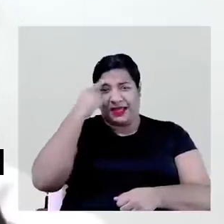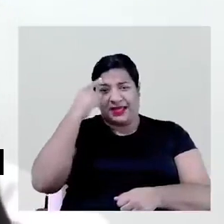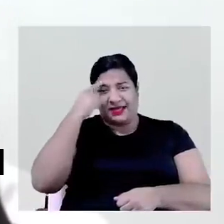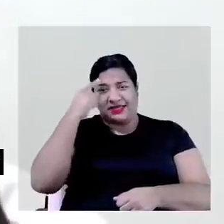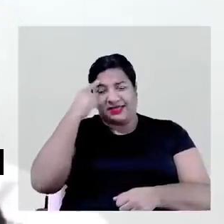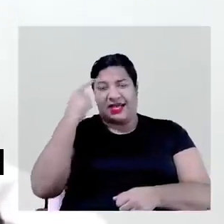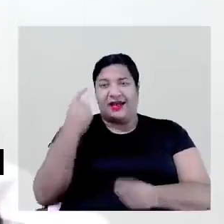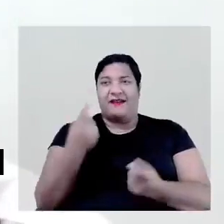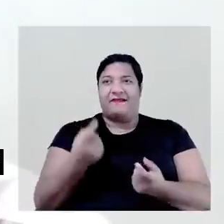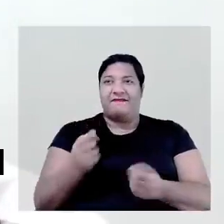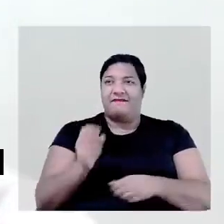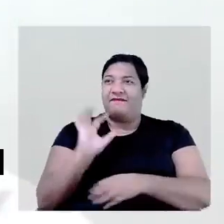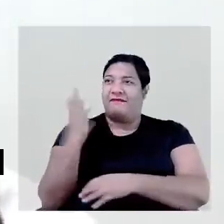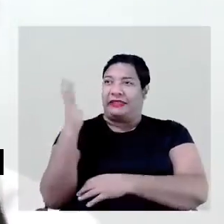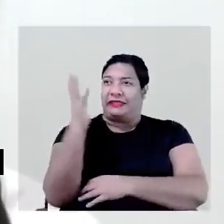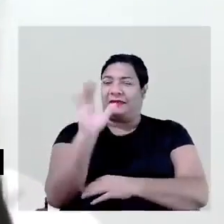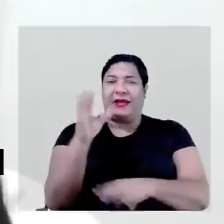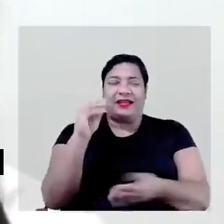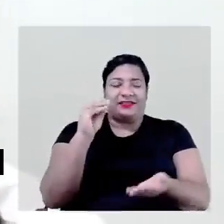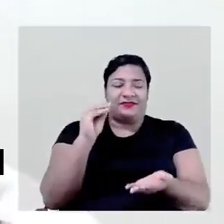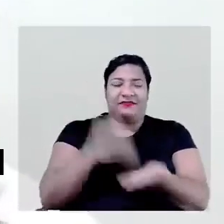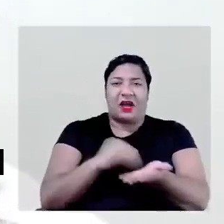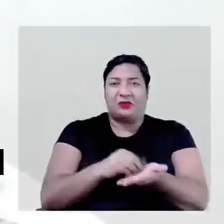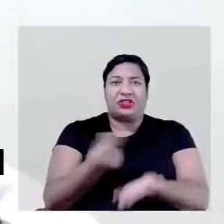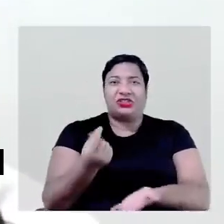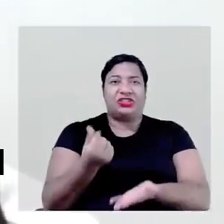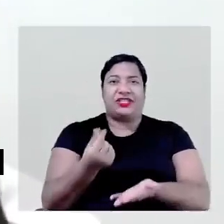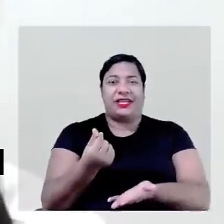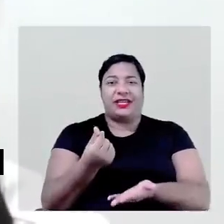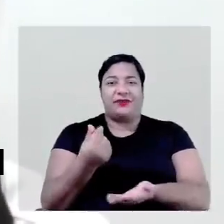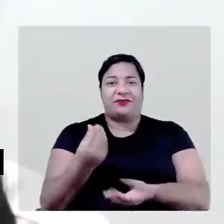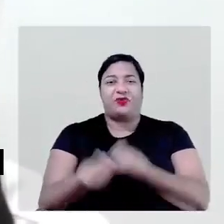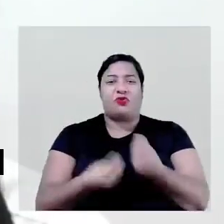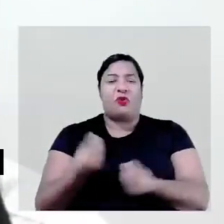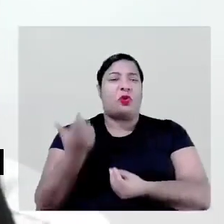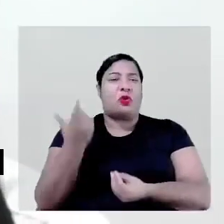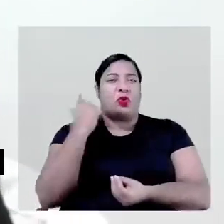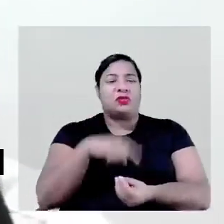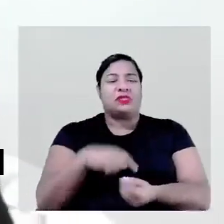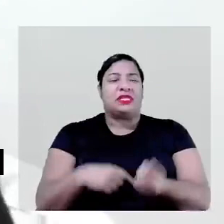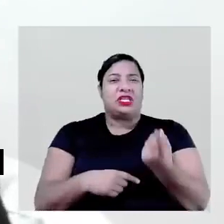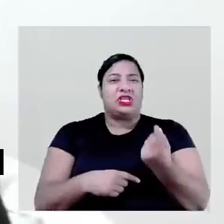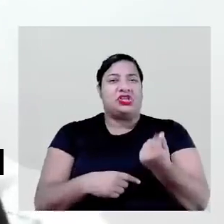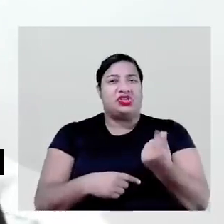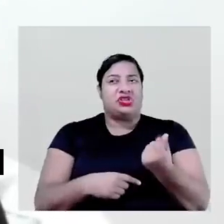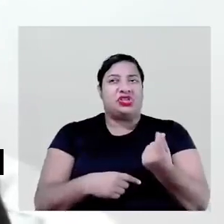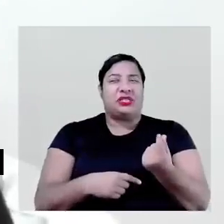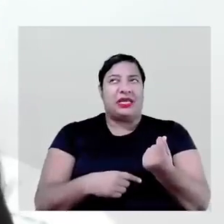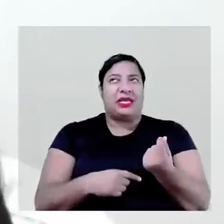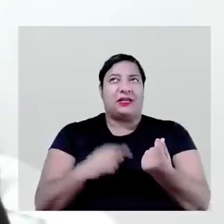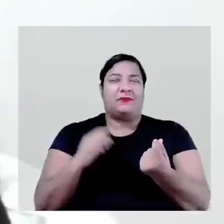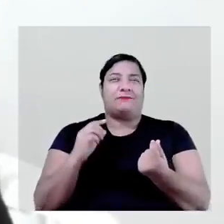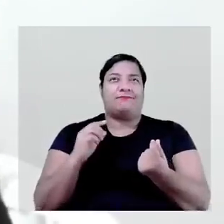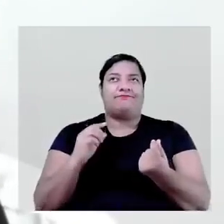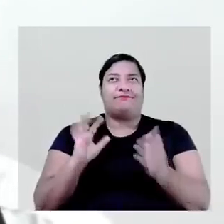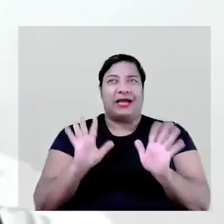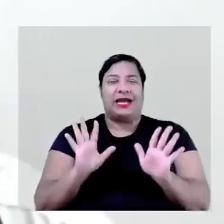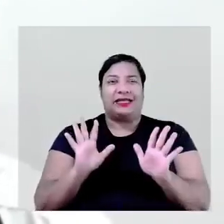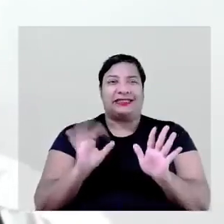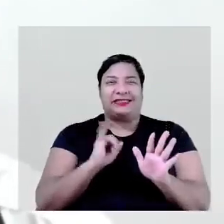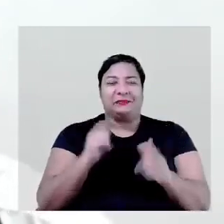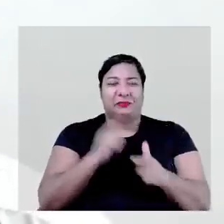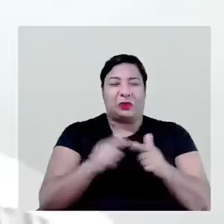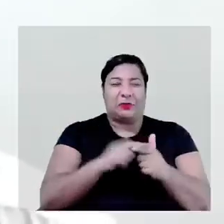azul? Como usar o direito para que o meio ambiente não seja negligenciado em situações de crise econômica?